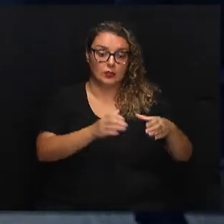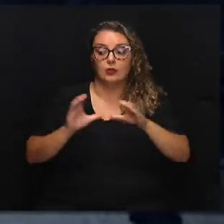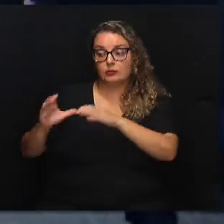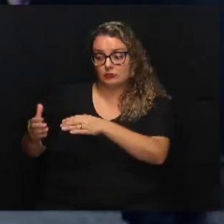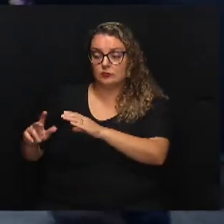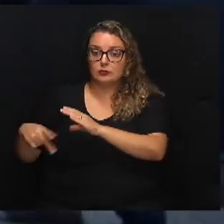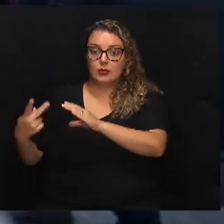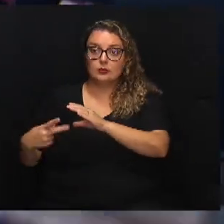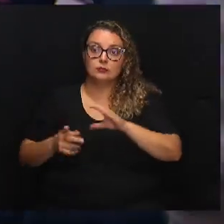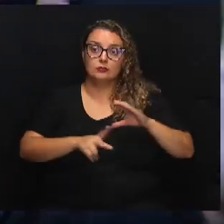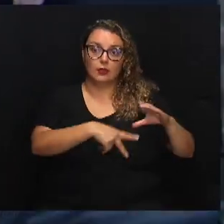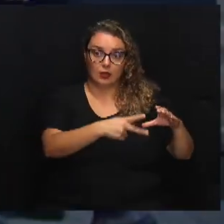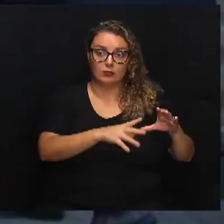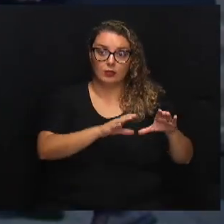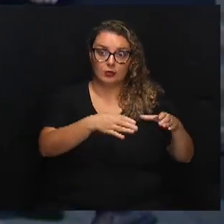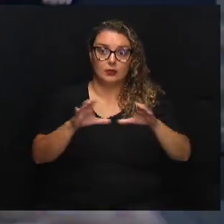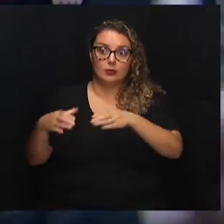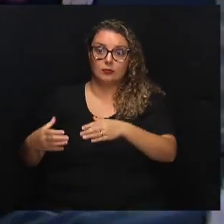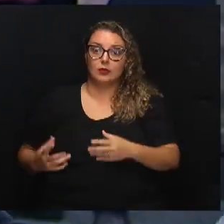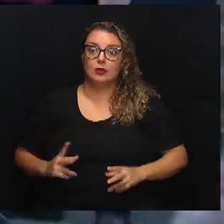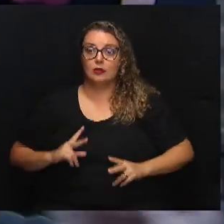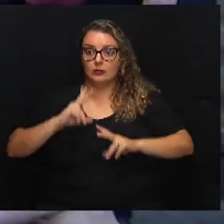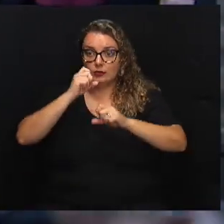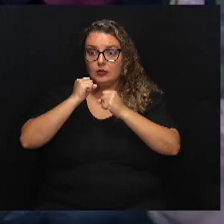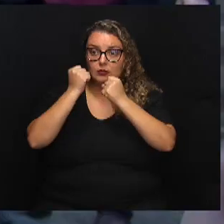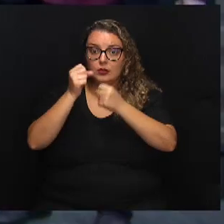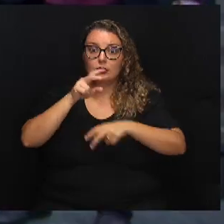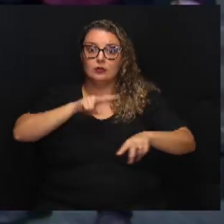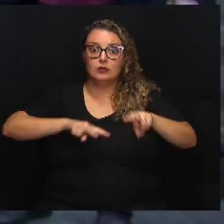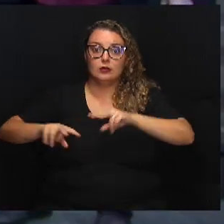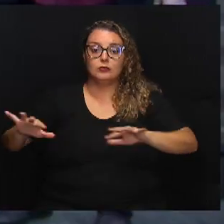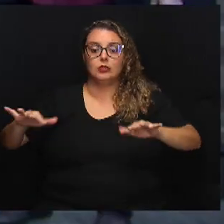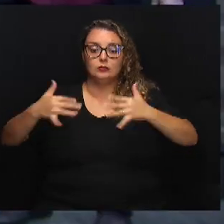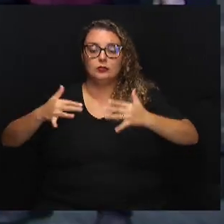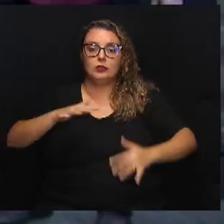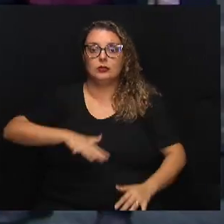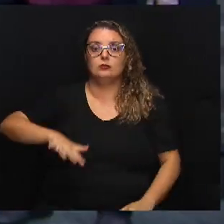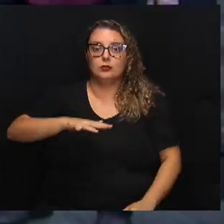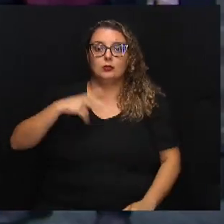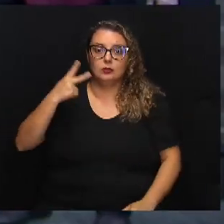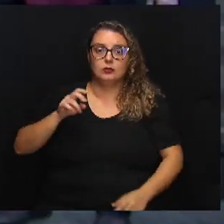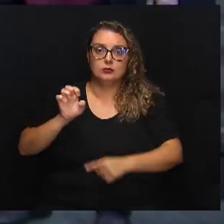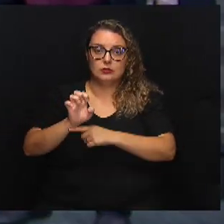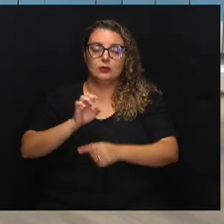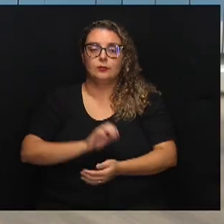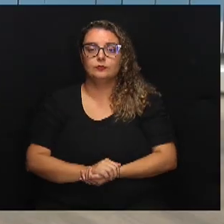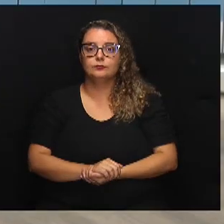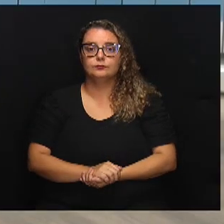gente também está ganhando força e visibilidade no cenário político estadual.